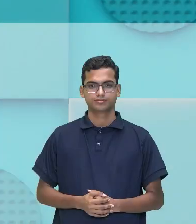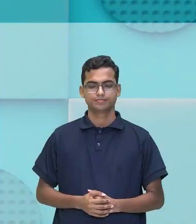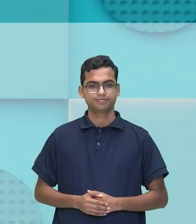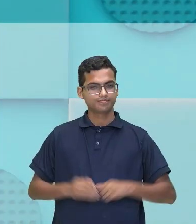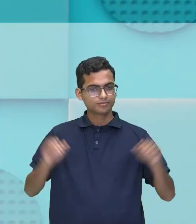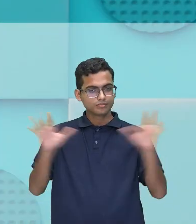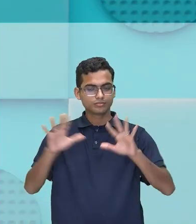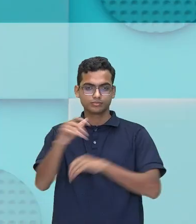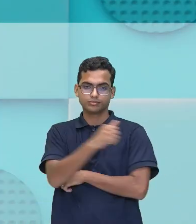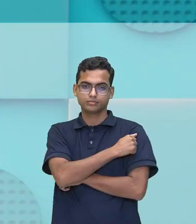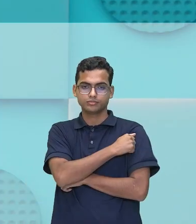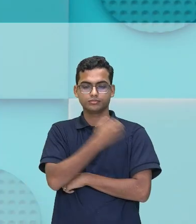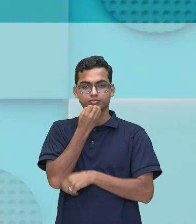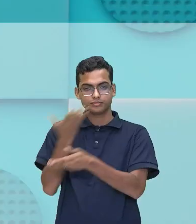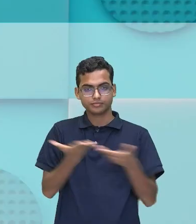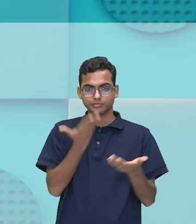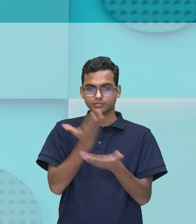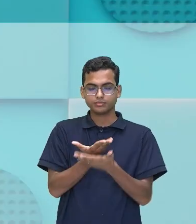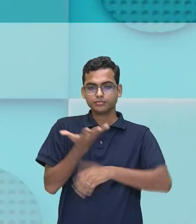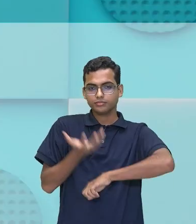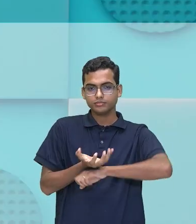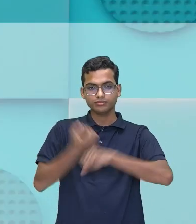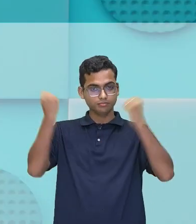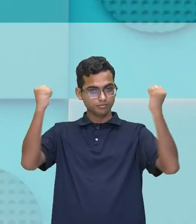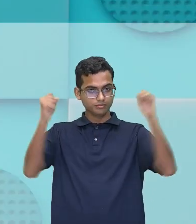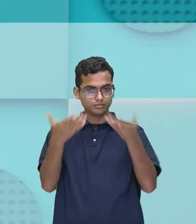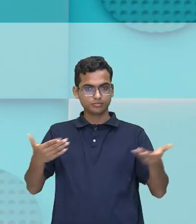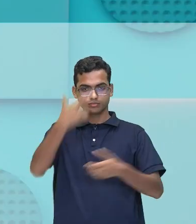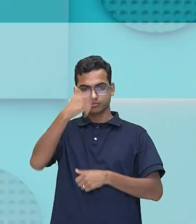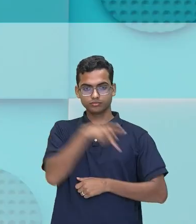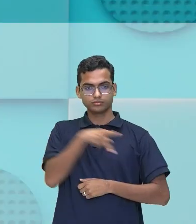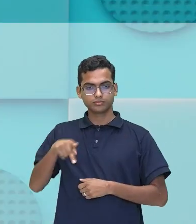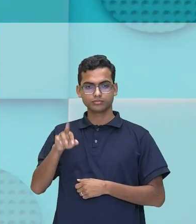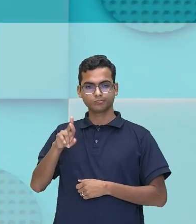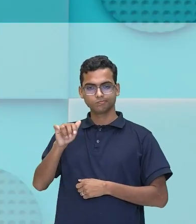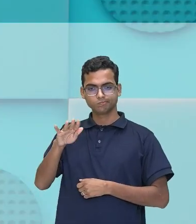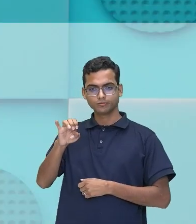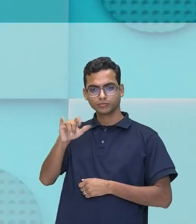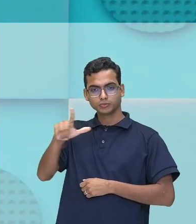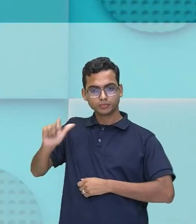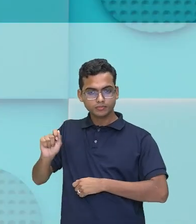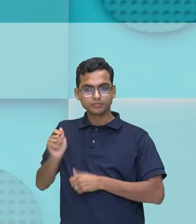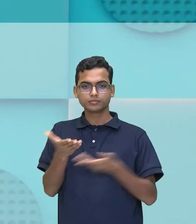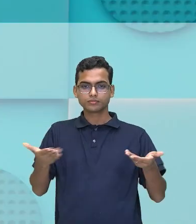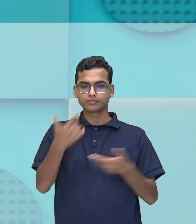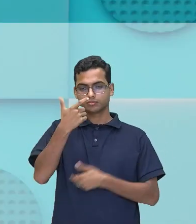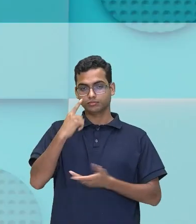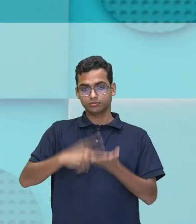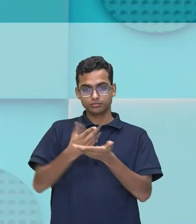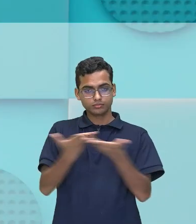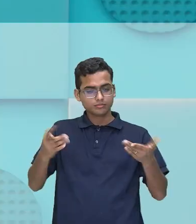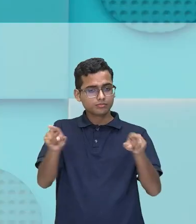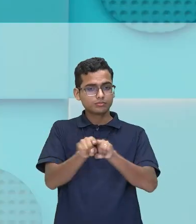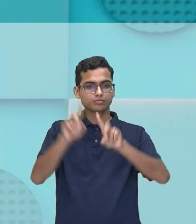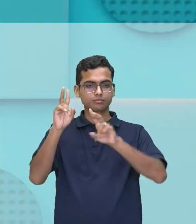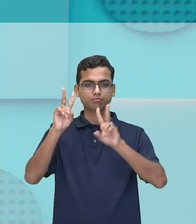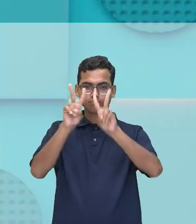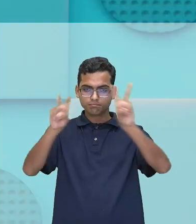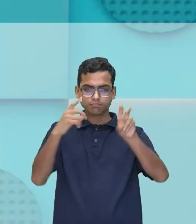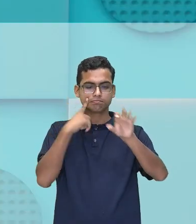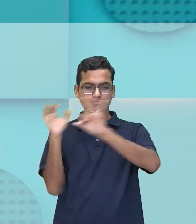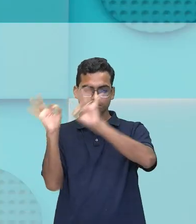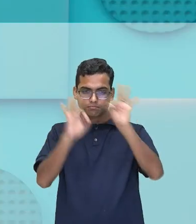Olá, alunos! Sejam bem-vindos a mais uma aula de Educação Física. Eu sou a professora Rafaela Pinheiro e agora convido vocês a fazer a leitura do objeto